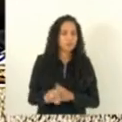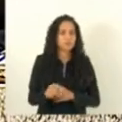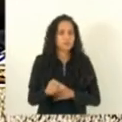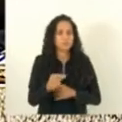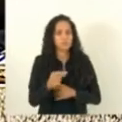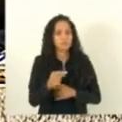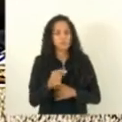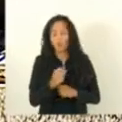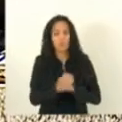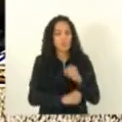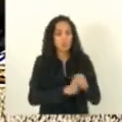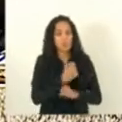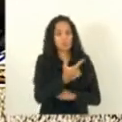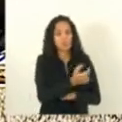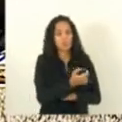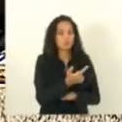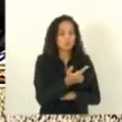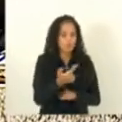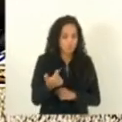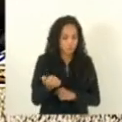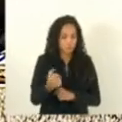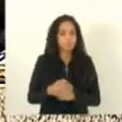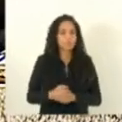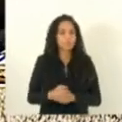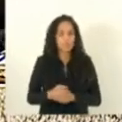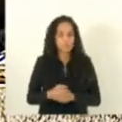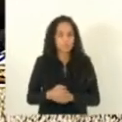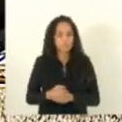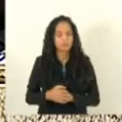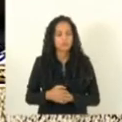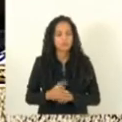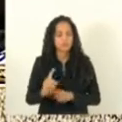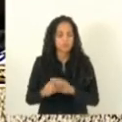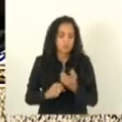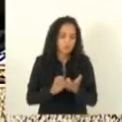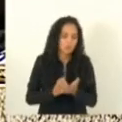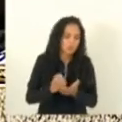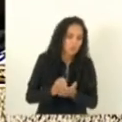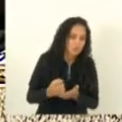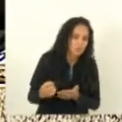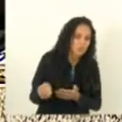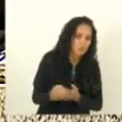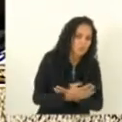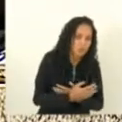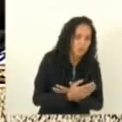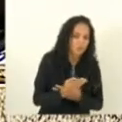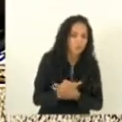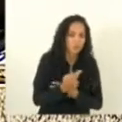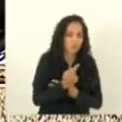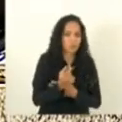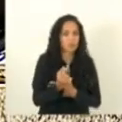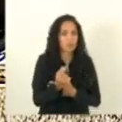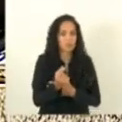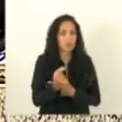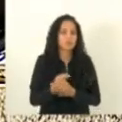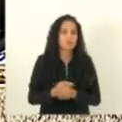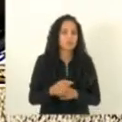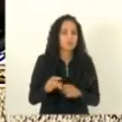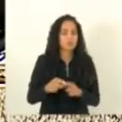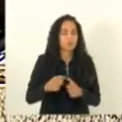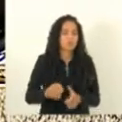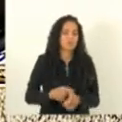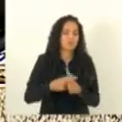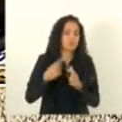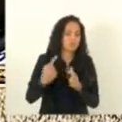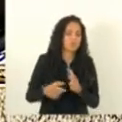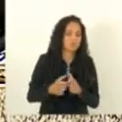2021. Mesmo podendo contrair novos empréstimos, tendo o atendimento do Estado, ou melhor, o endividamento do